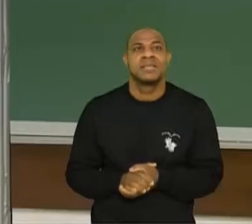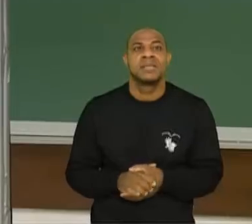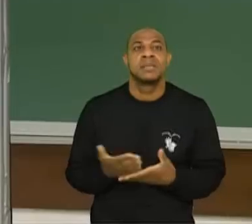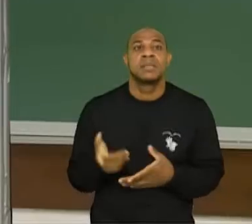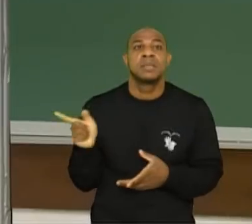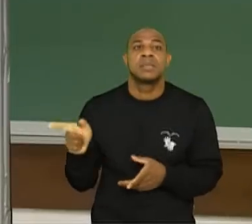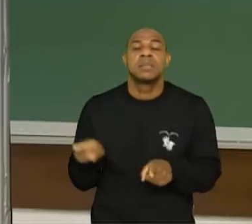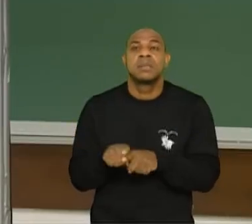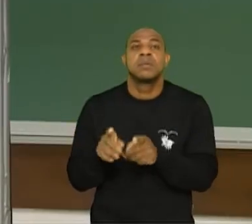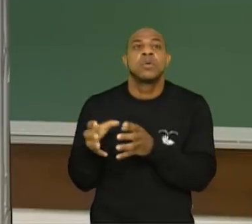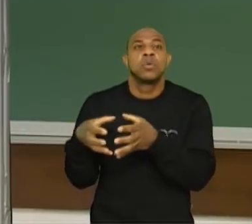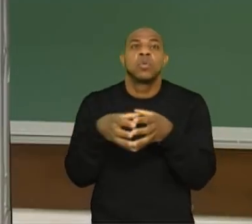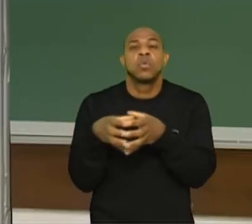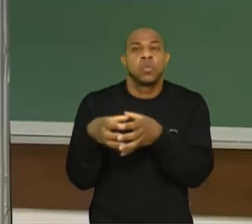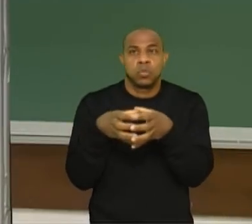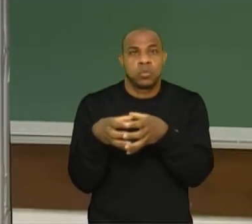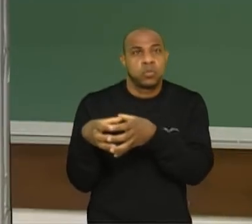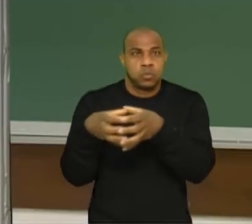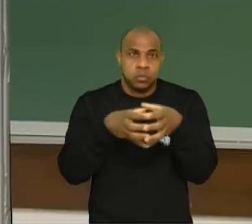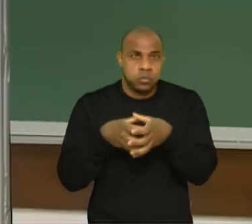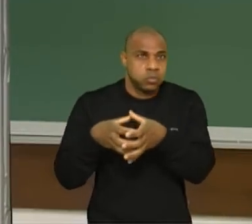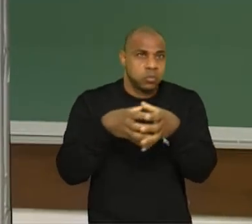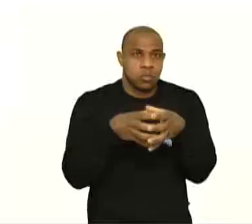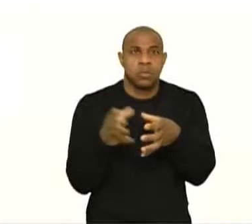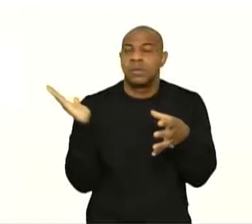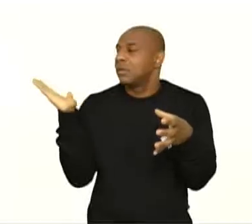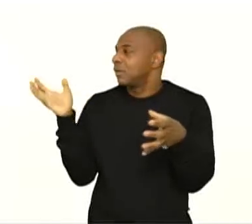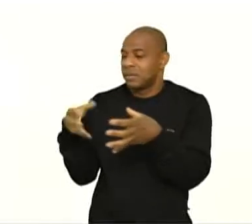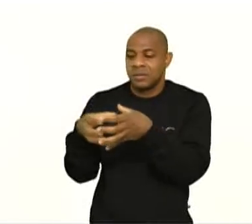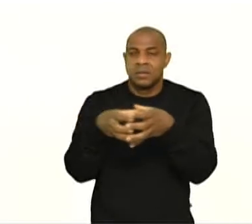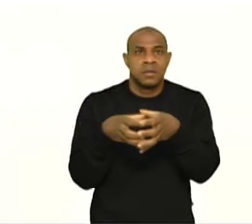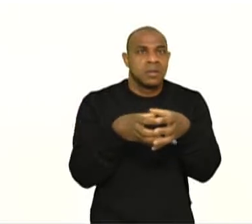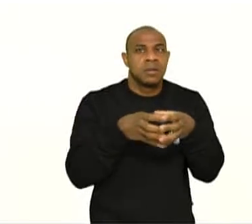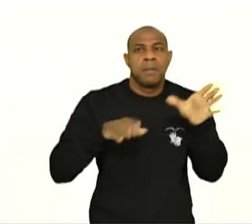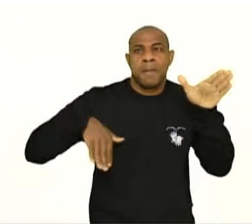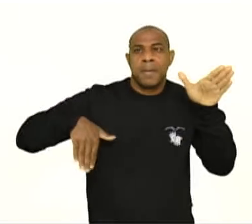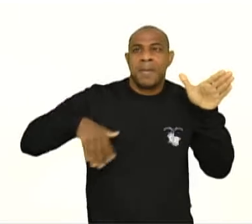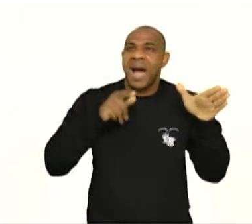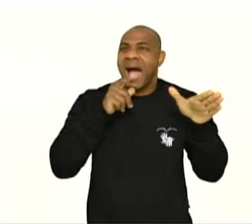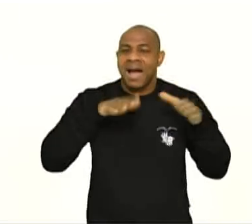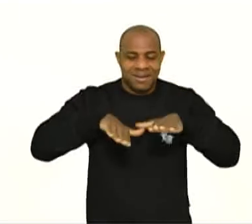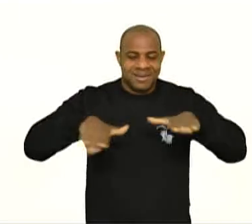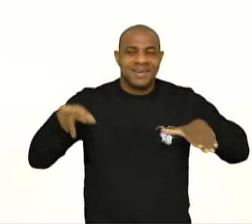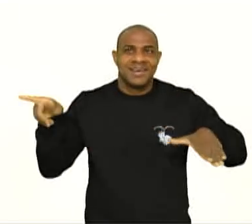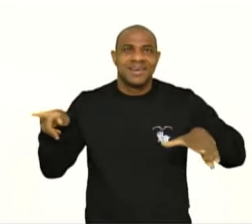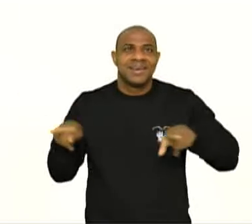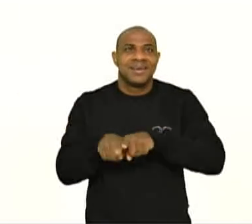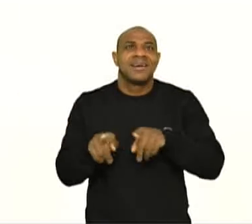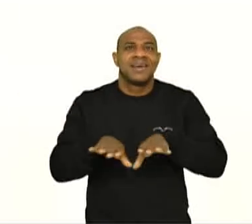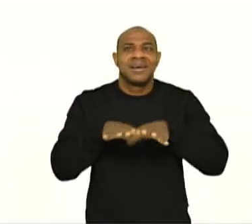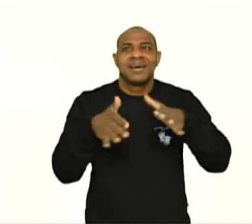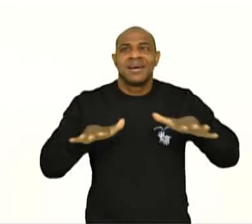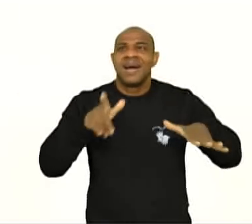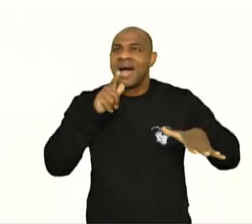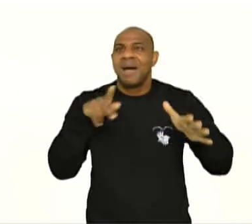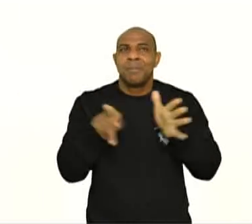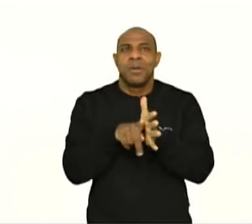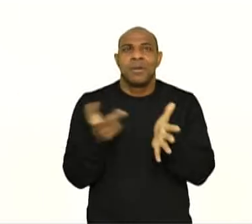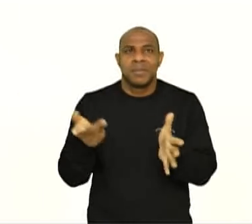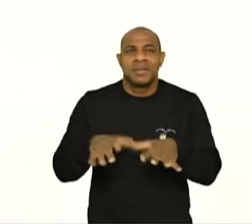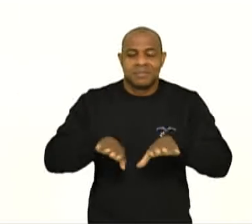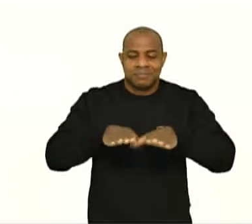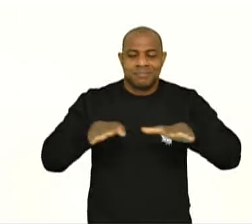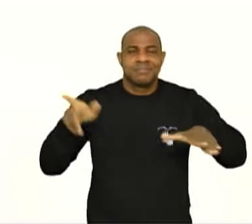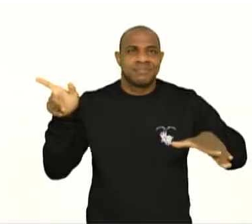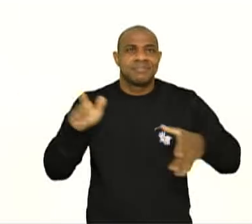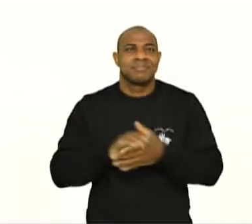Esse local a gente vai chamar de comunidade. Aqui eu trago para vocês uma comunidade aquática, né? Porém, existem comunidades terrestres,